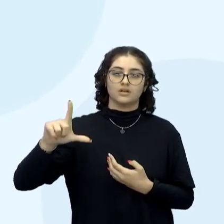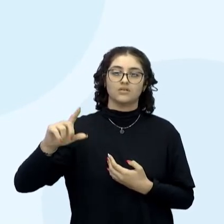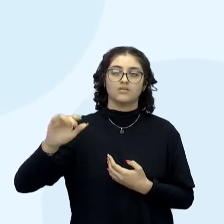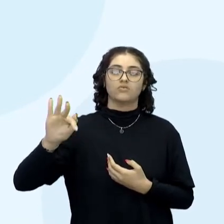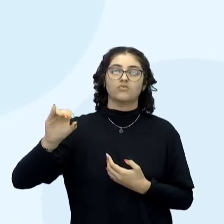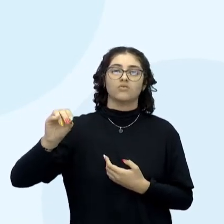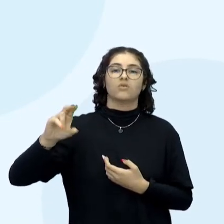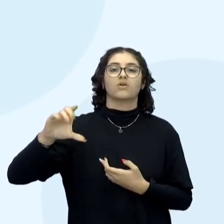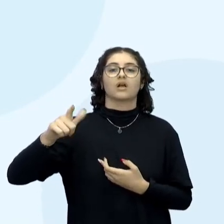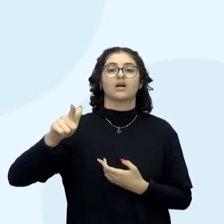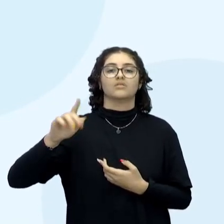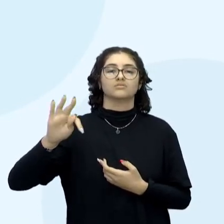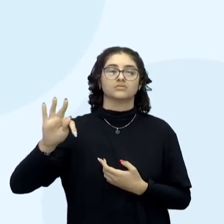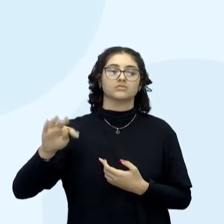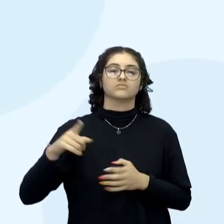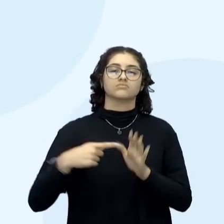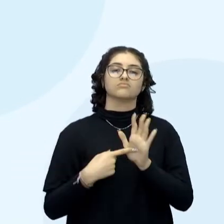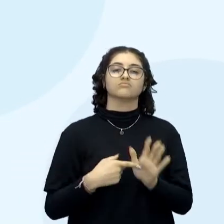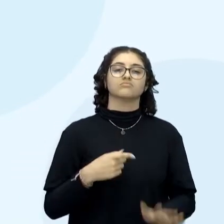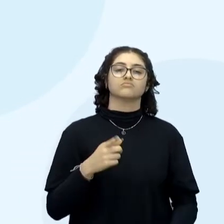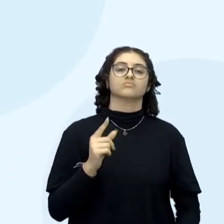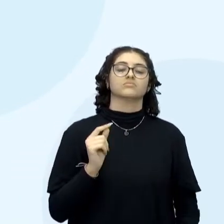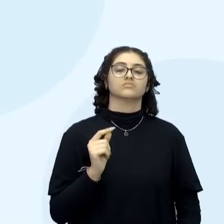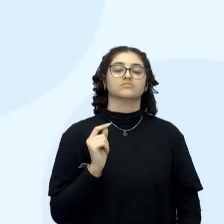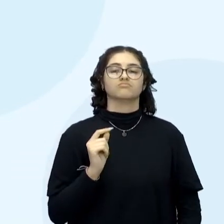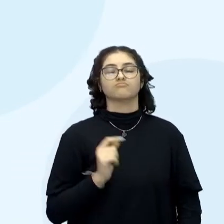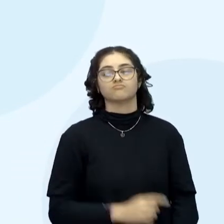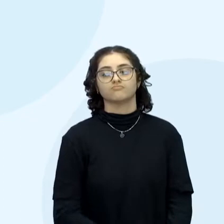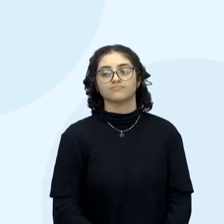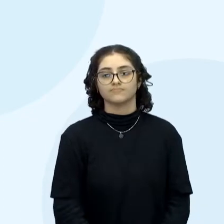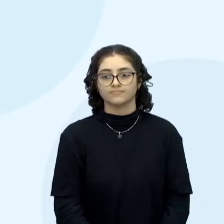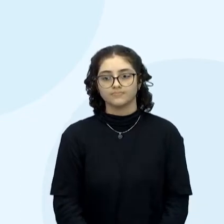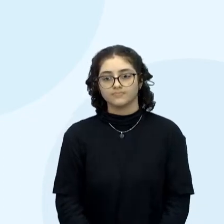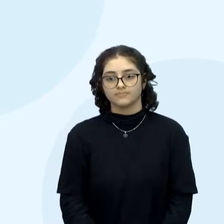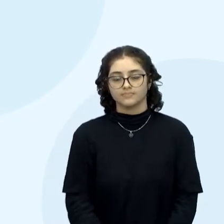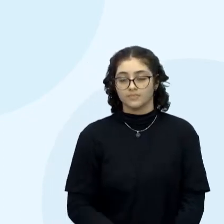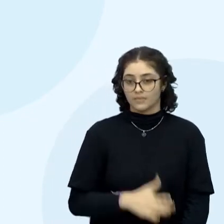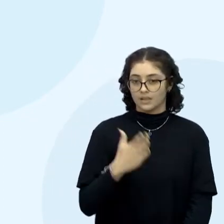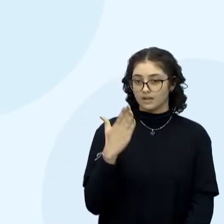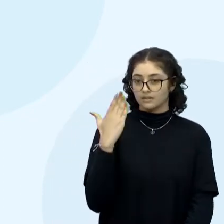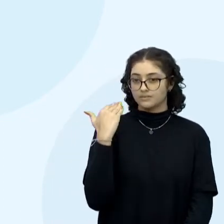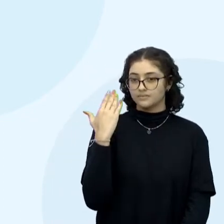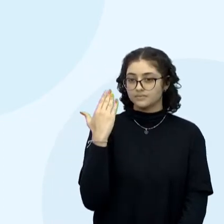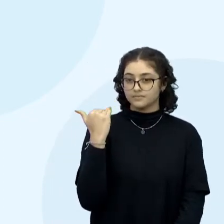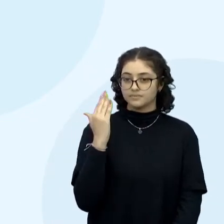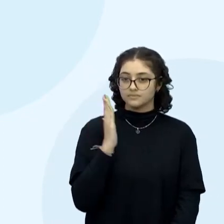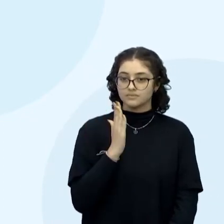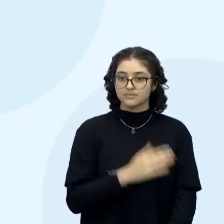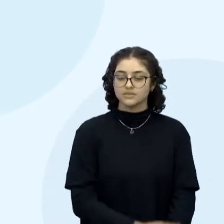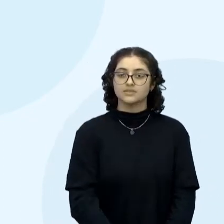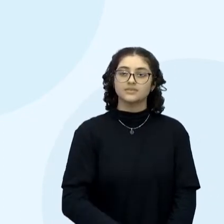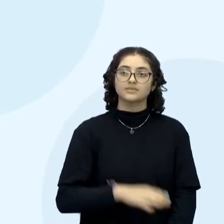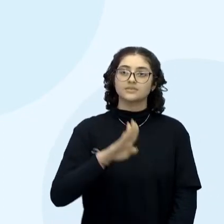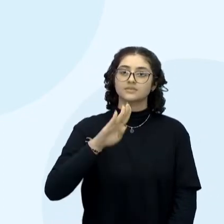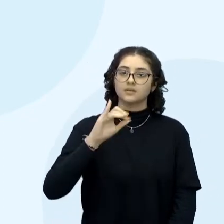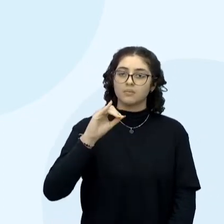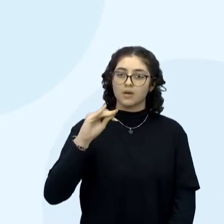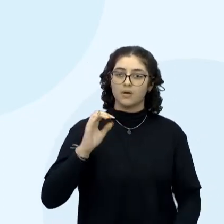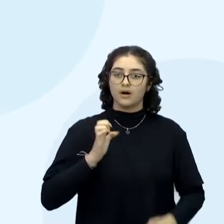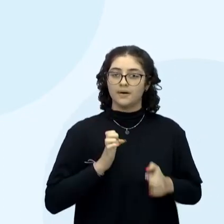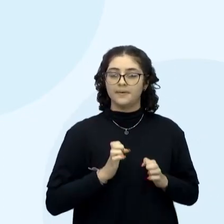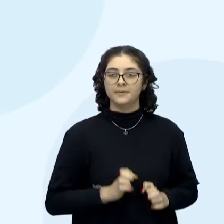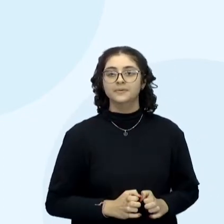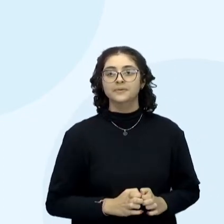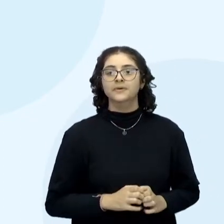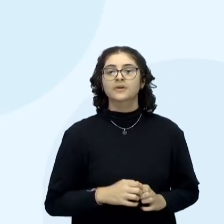para a gente uma questão, a gente já viu aqui nas nossas aulas a questão da bioética, a